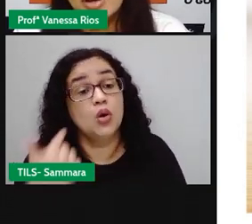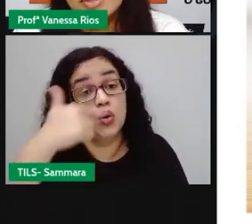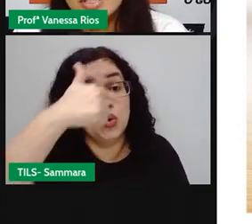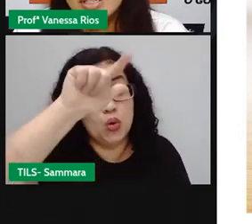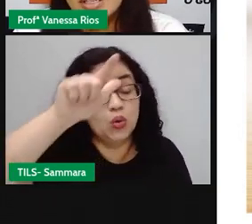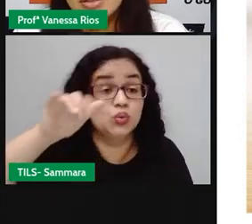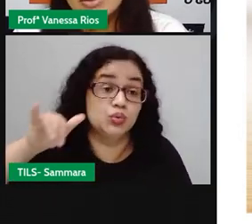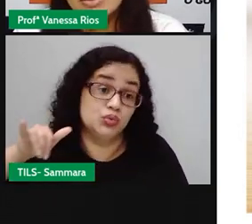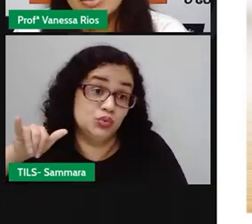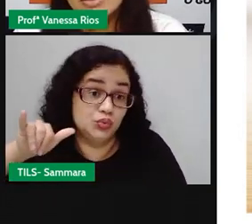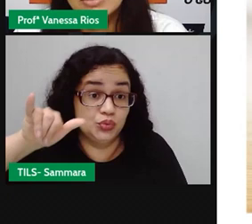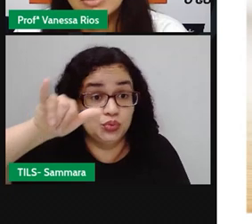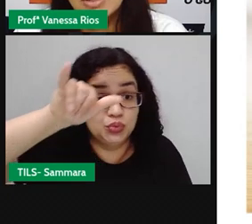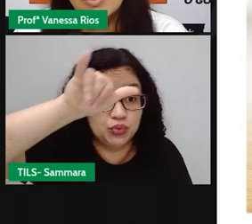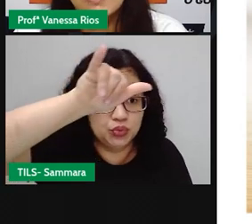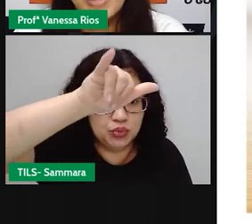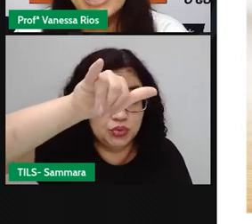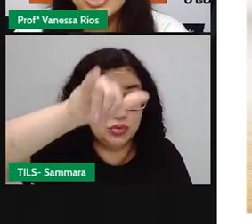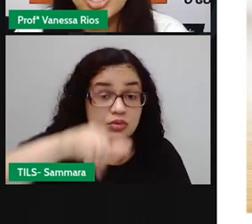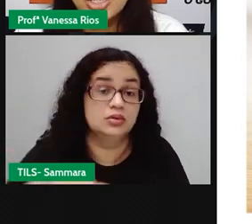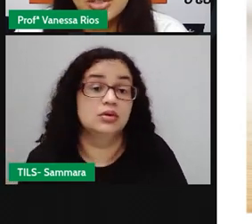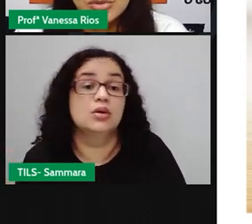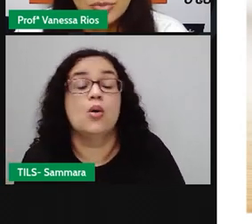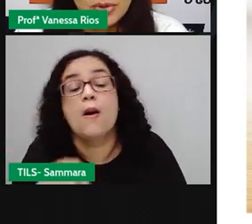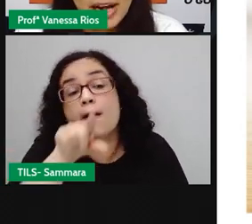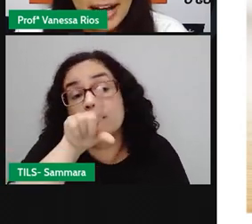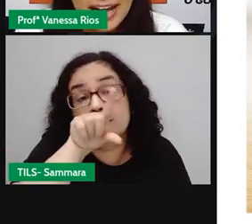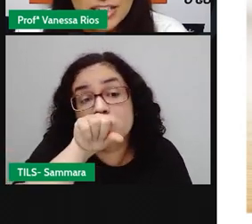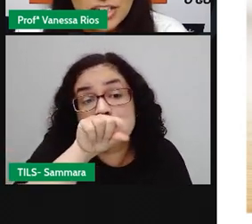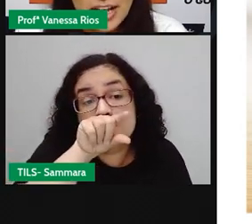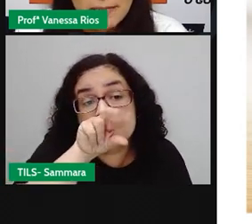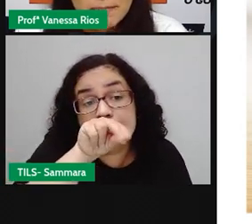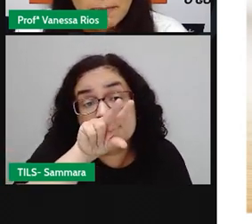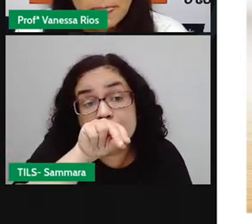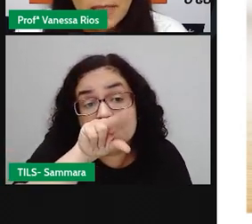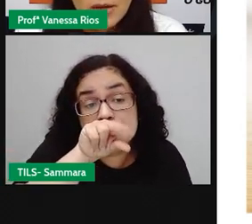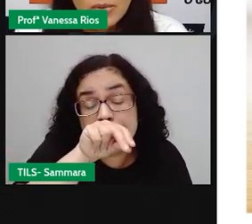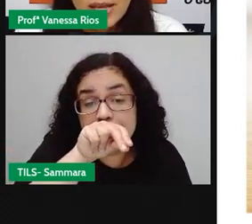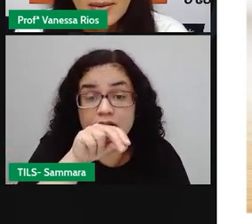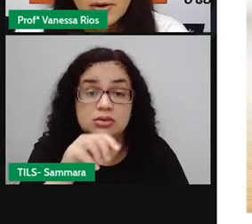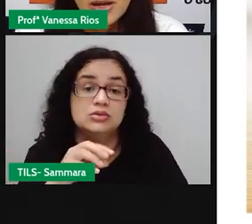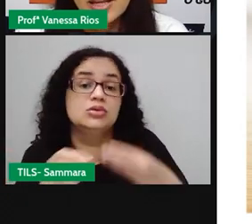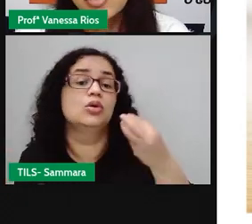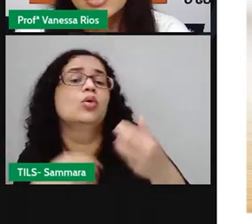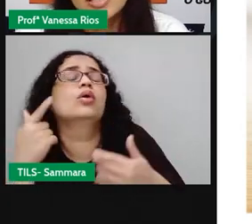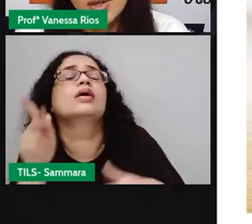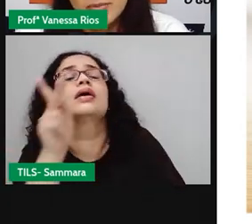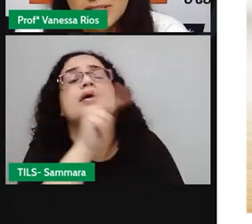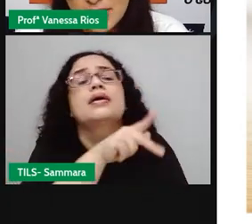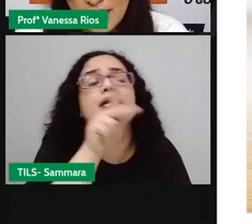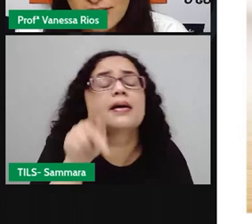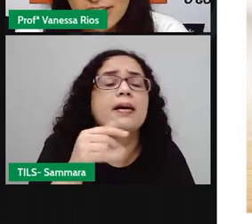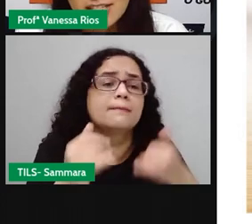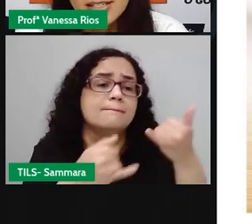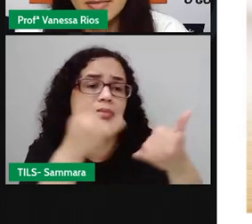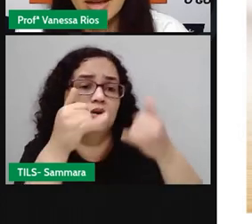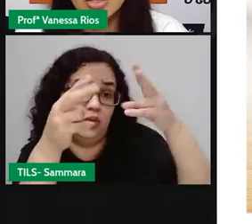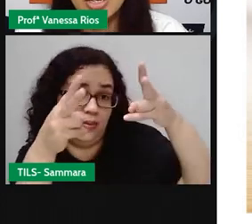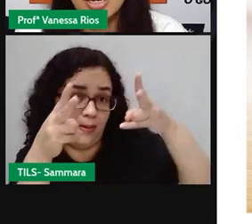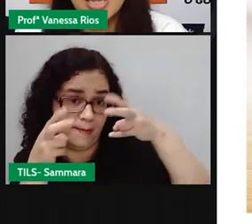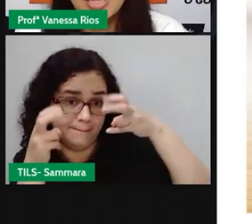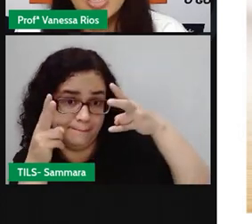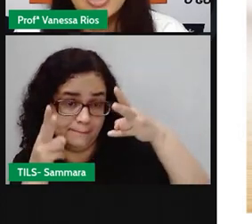Outro, um aviãozinho, um patinho de borracha. O que é que vocês observem